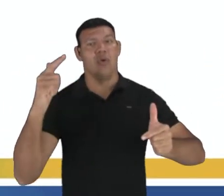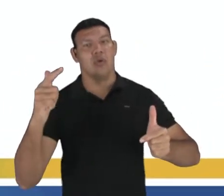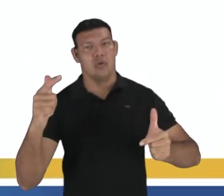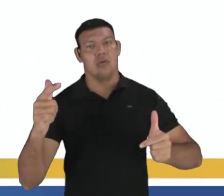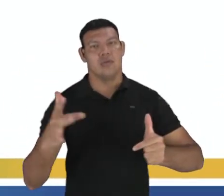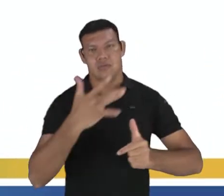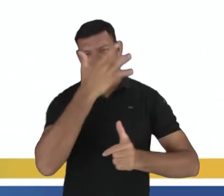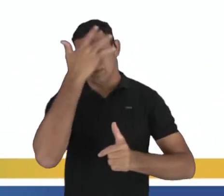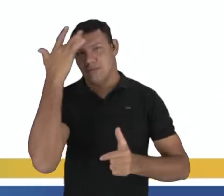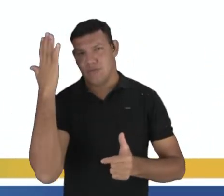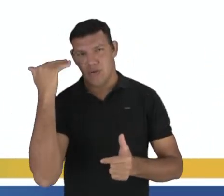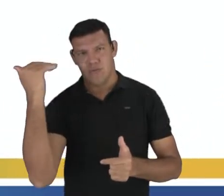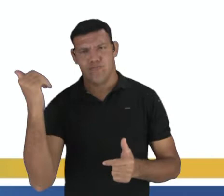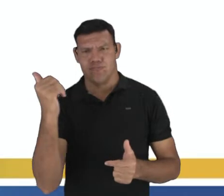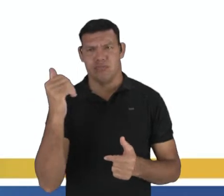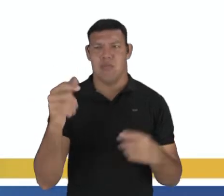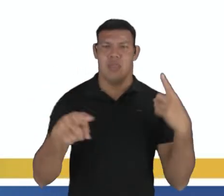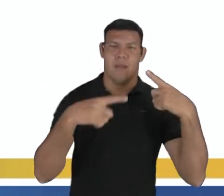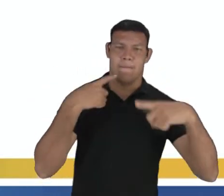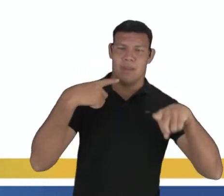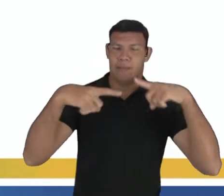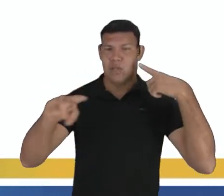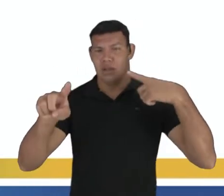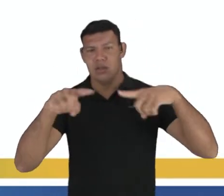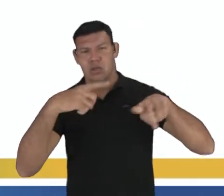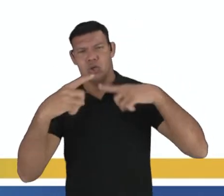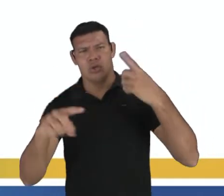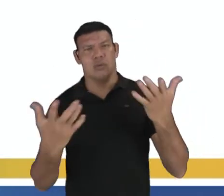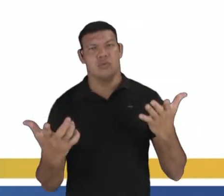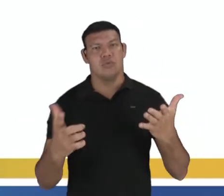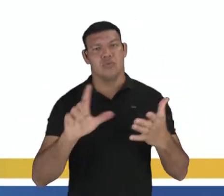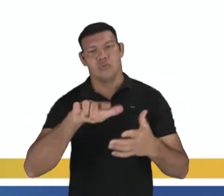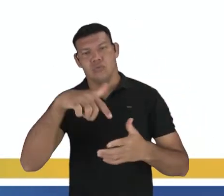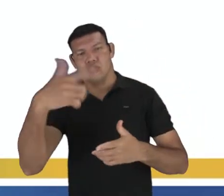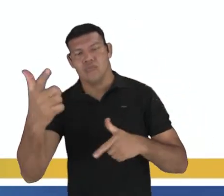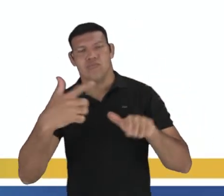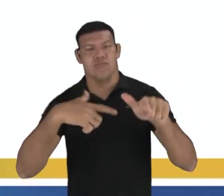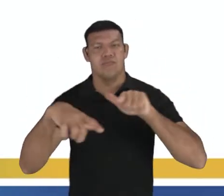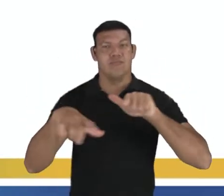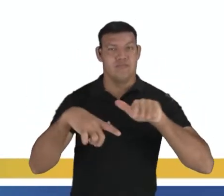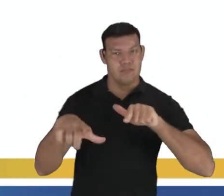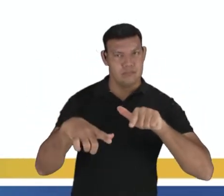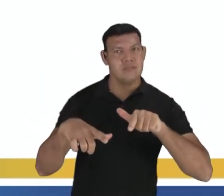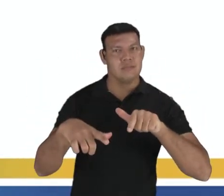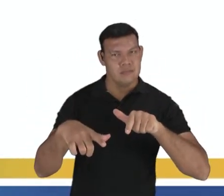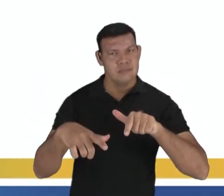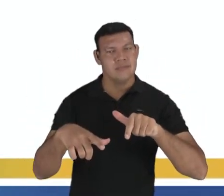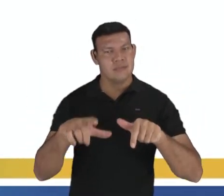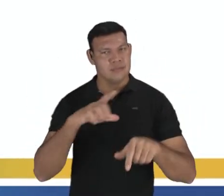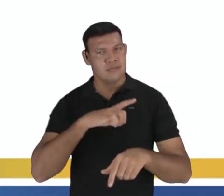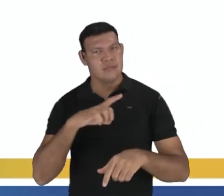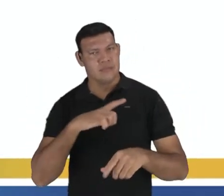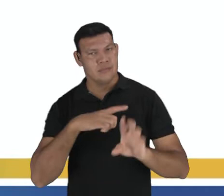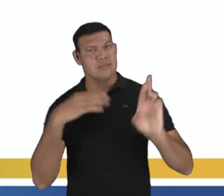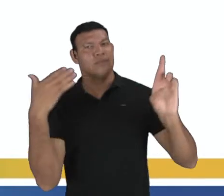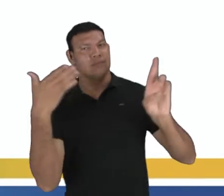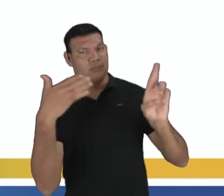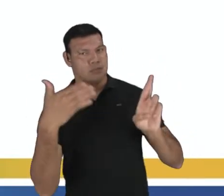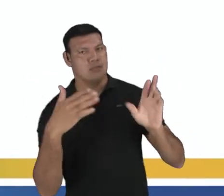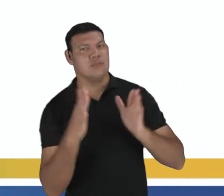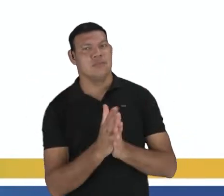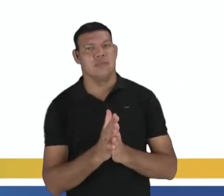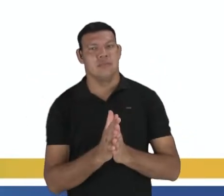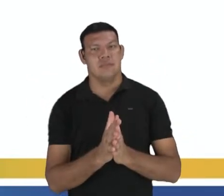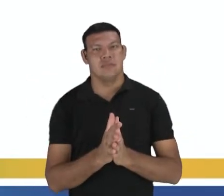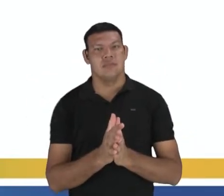autor, outro cantor, alguma outra obra que tem alguma